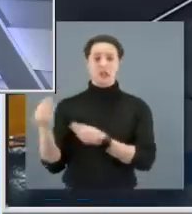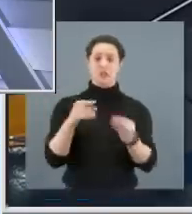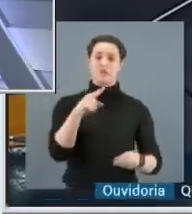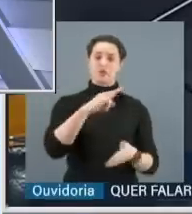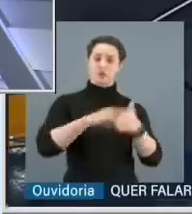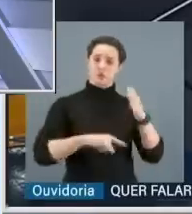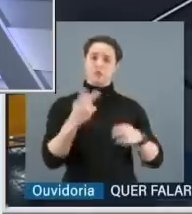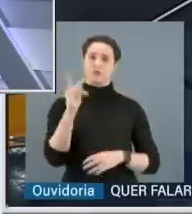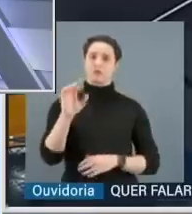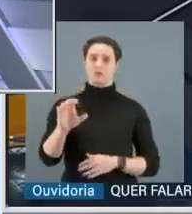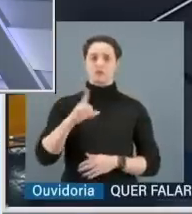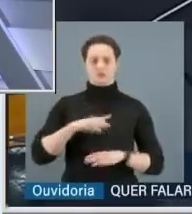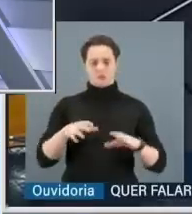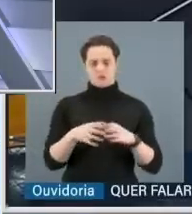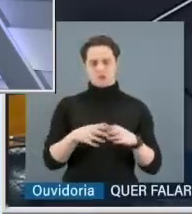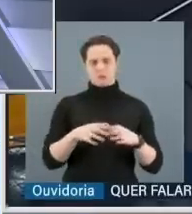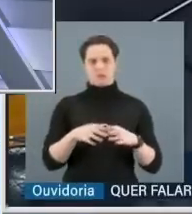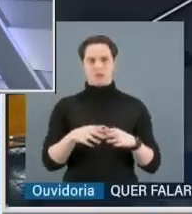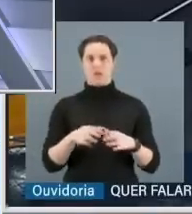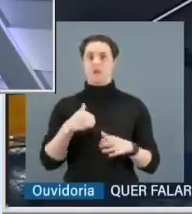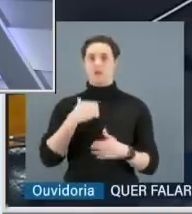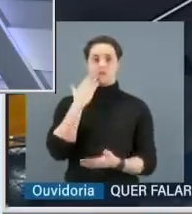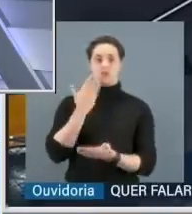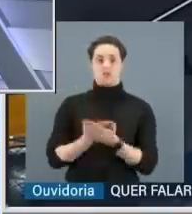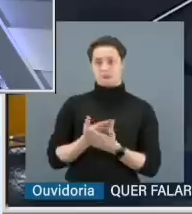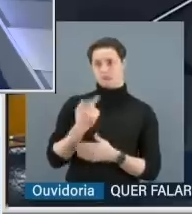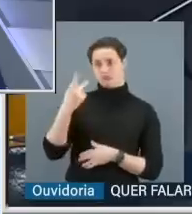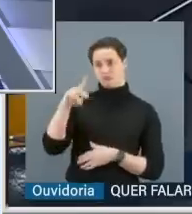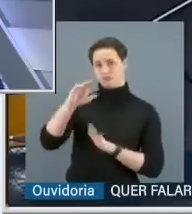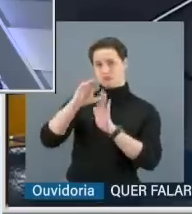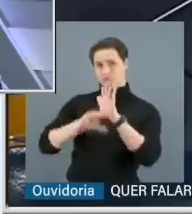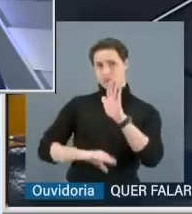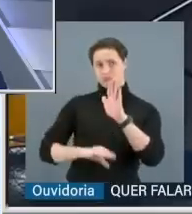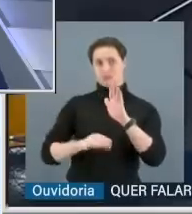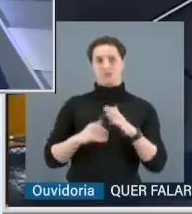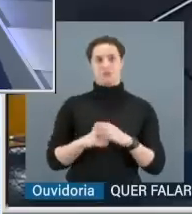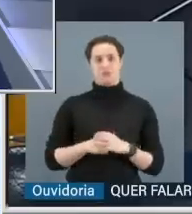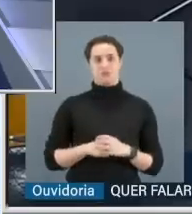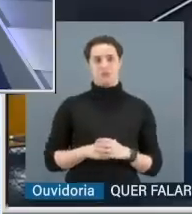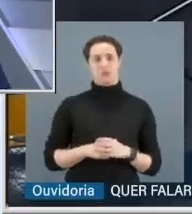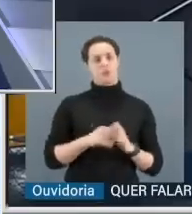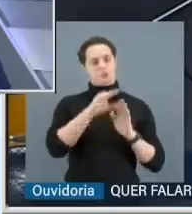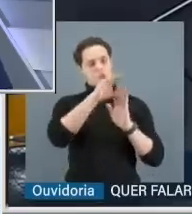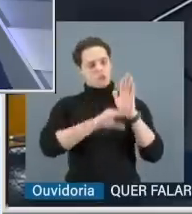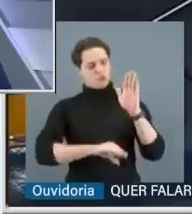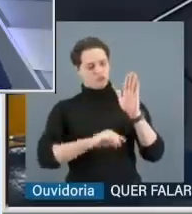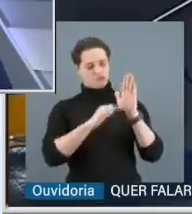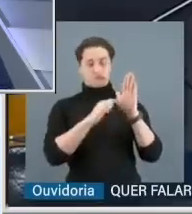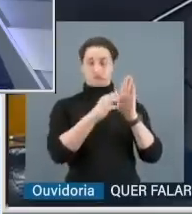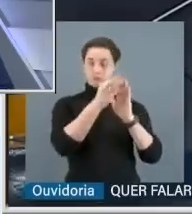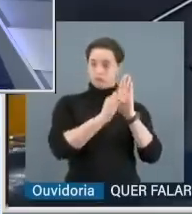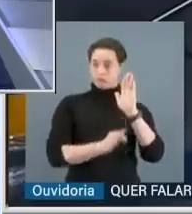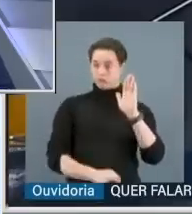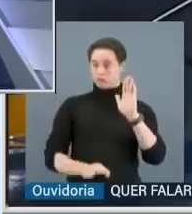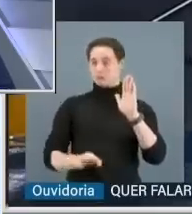outros parlamentares da oposição ao governo Lula, o que nós estamos assistindo nesta